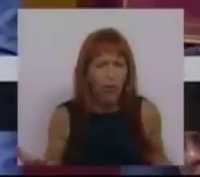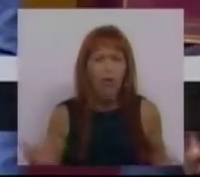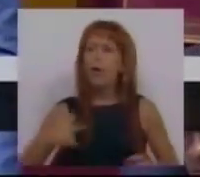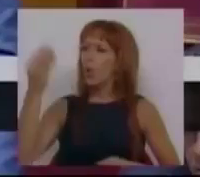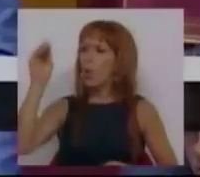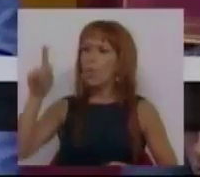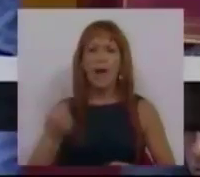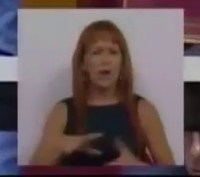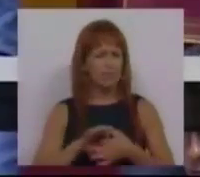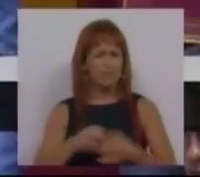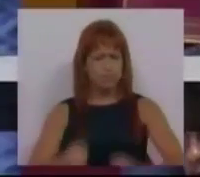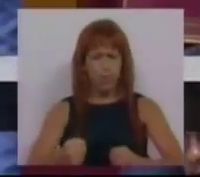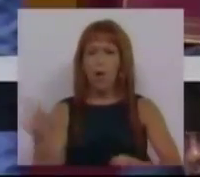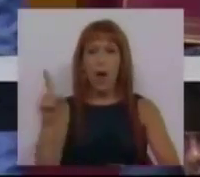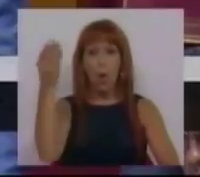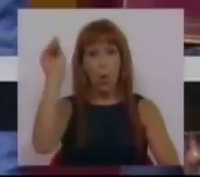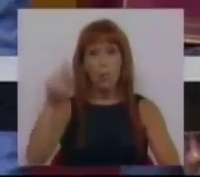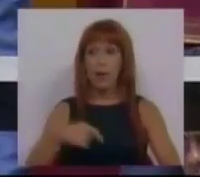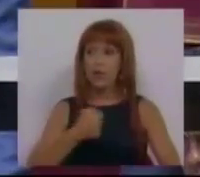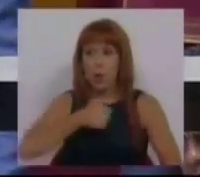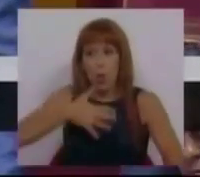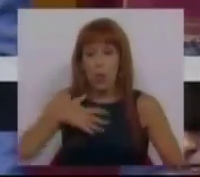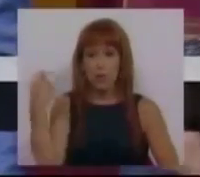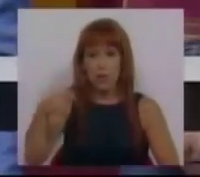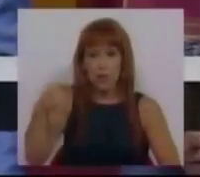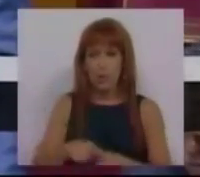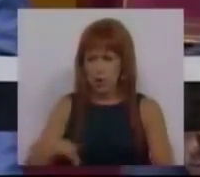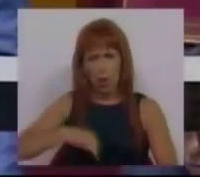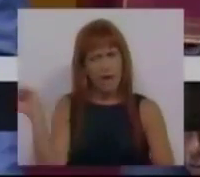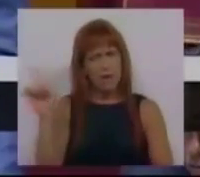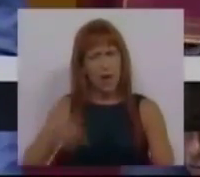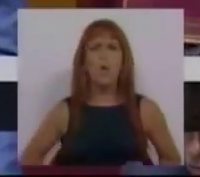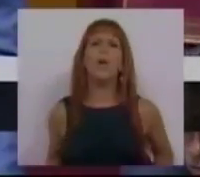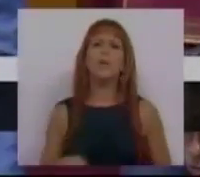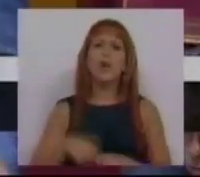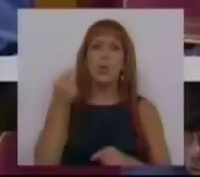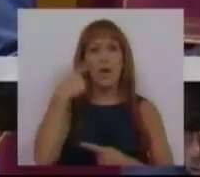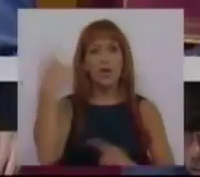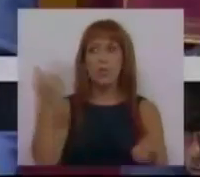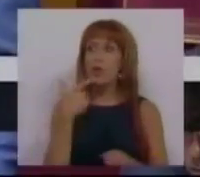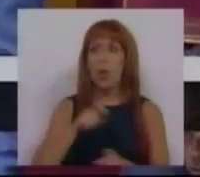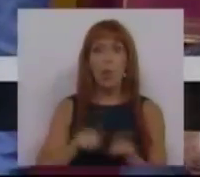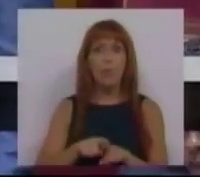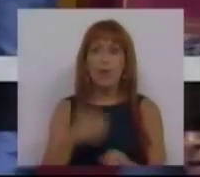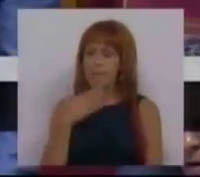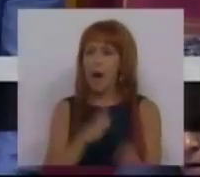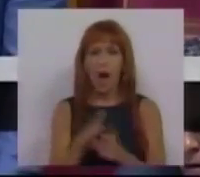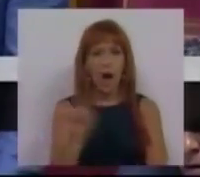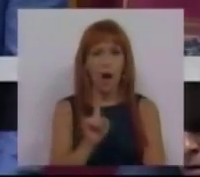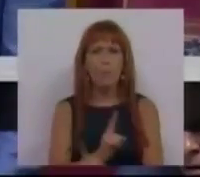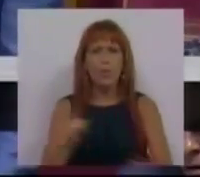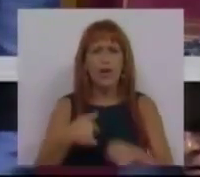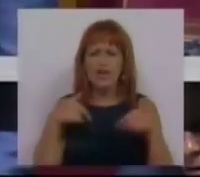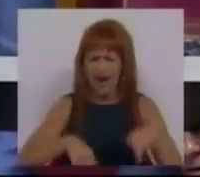o banco não era sólido, afinal os banqueiros não eram de confiança e afinal o dinheiro público não podia mesmo ser utilizado, porque de